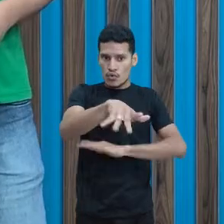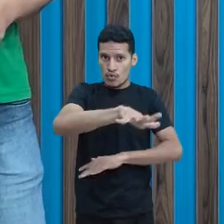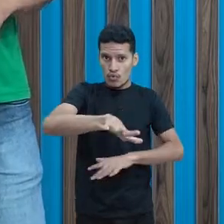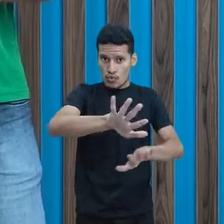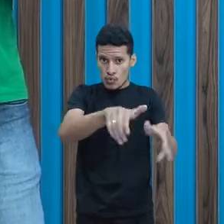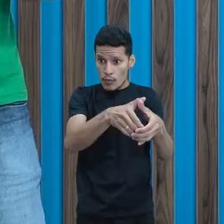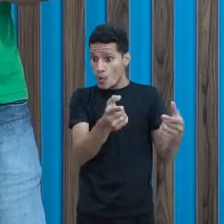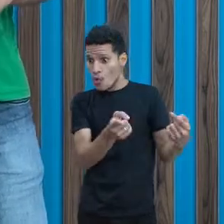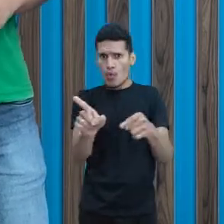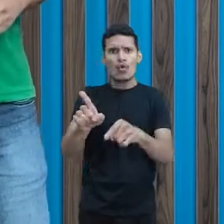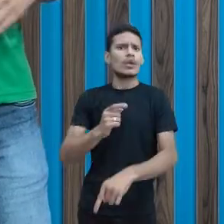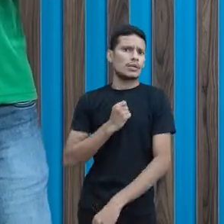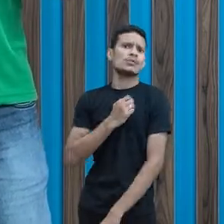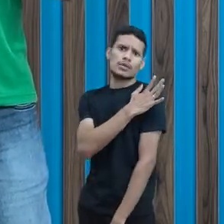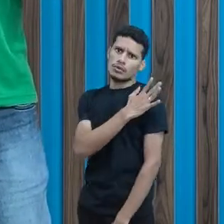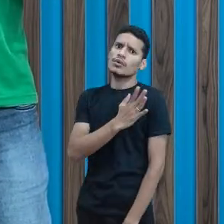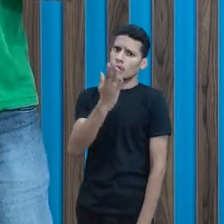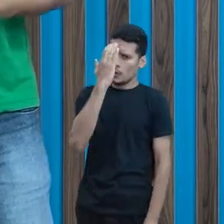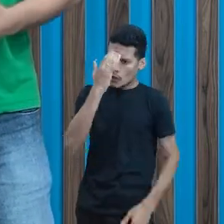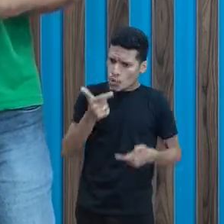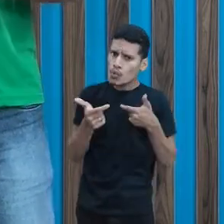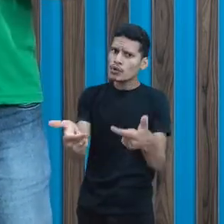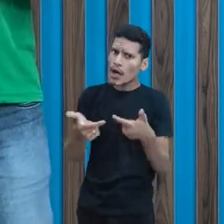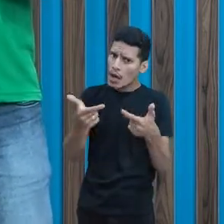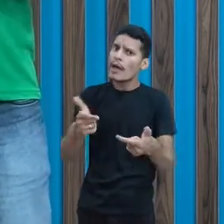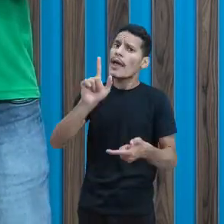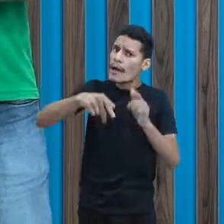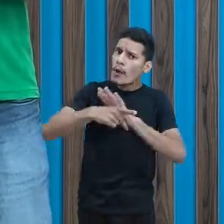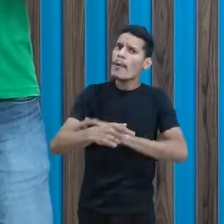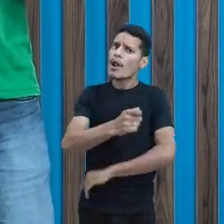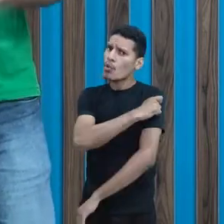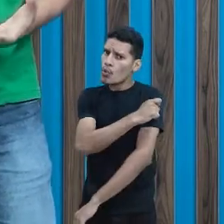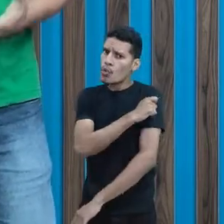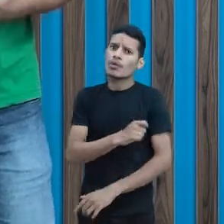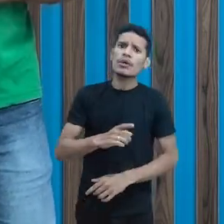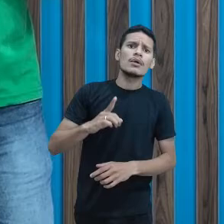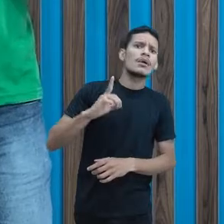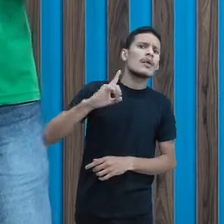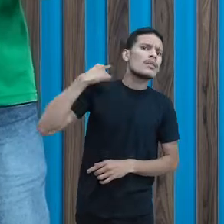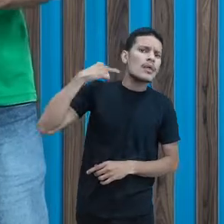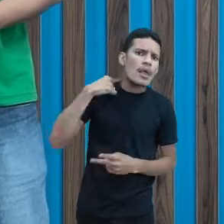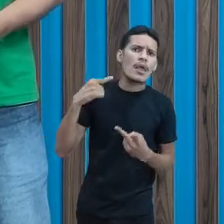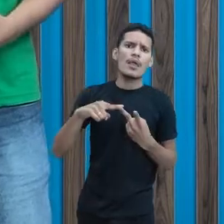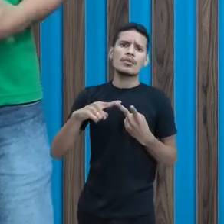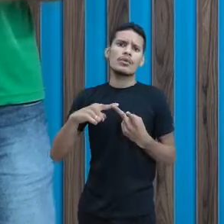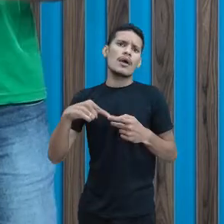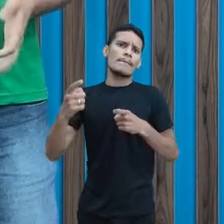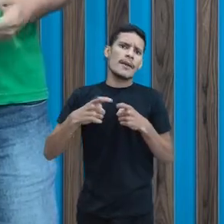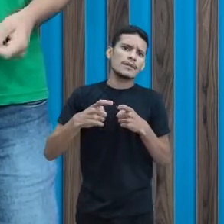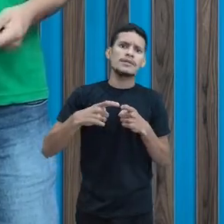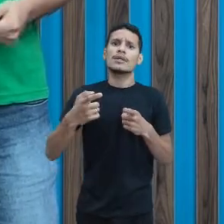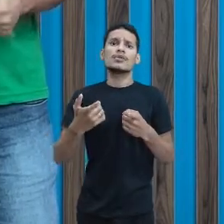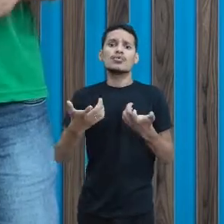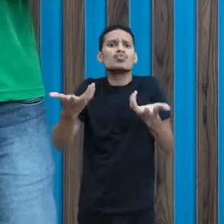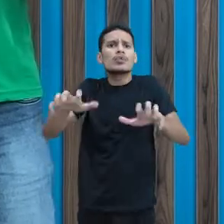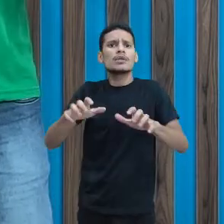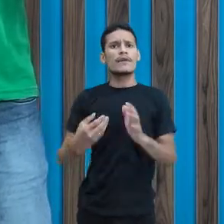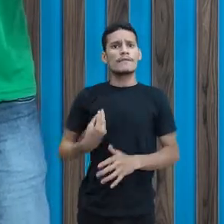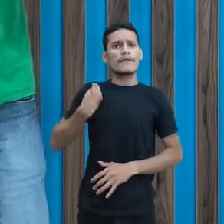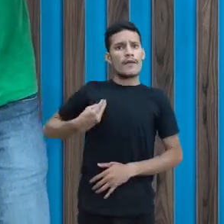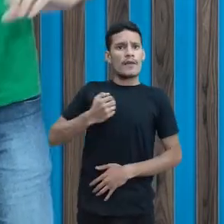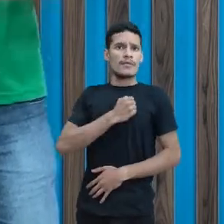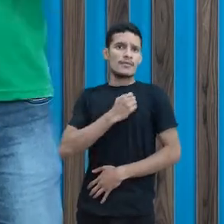contra a ditadura. E assim, essa gente era estudantes de direito, de medicina, gente que não aguentava viver numa ditadura.